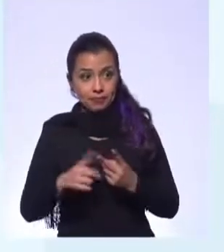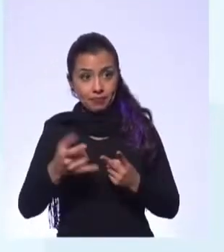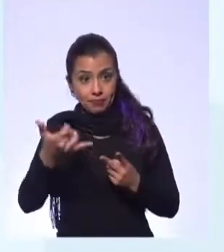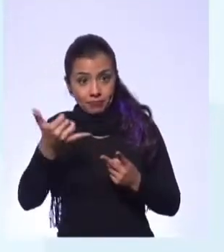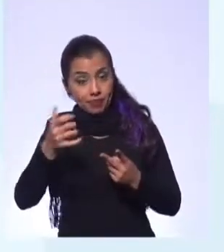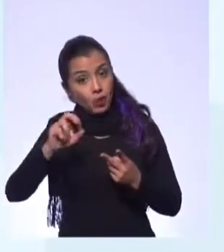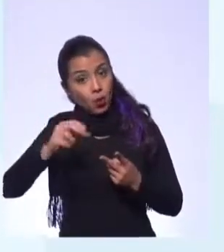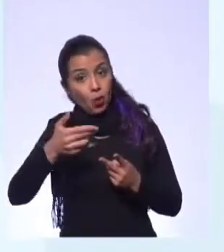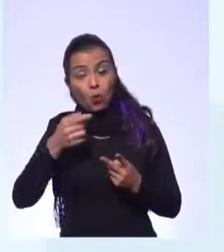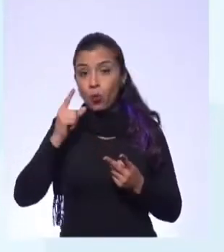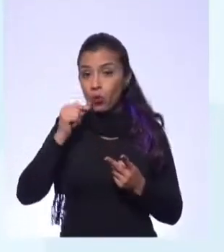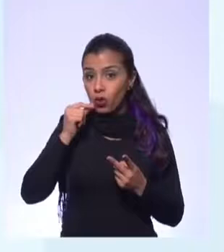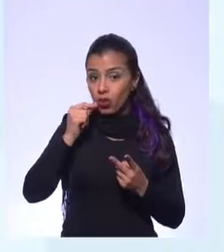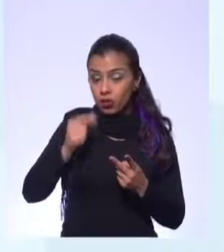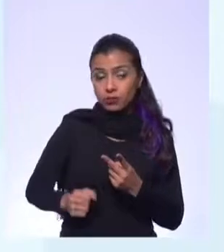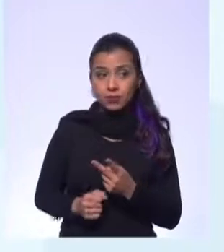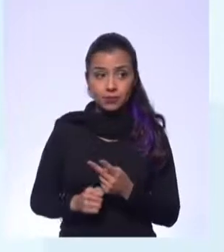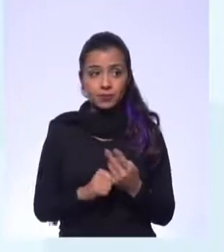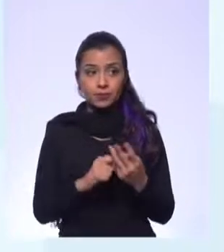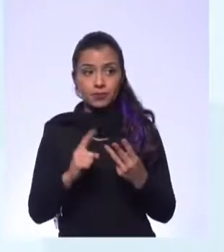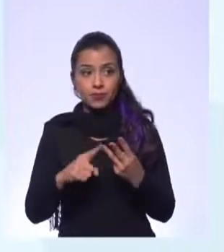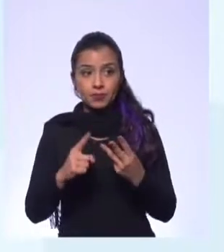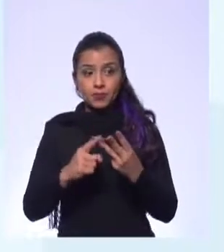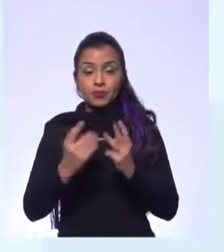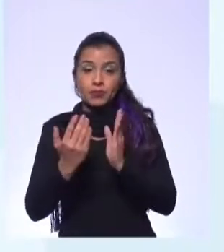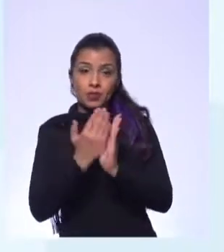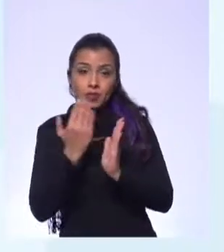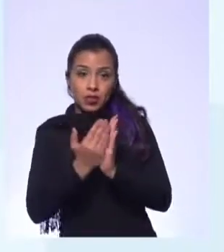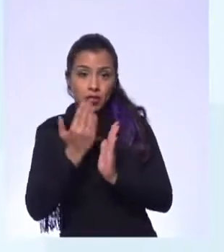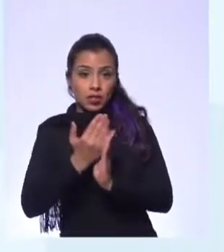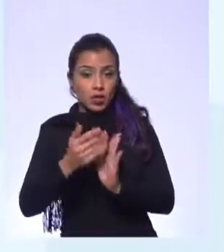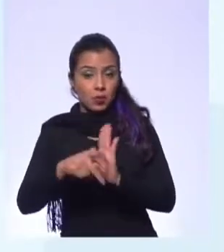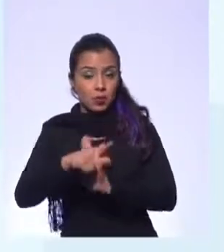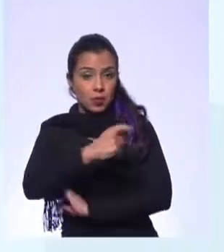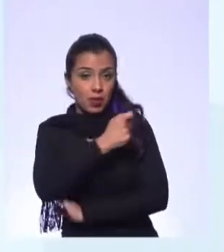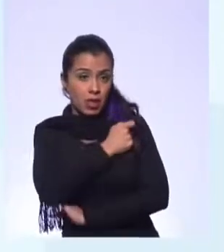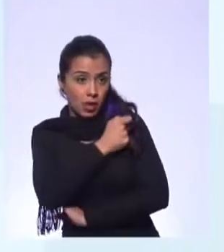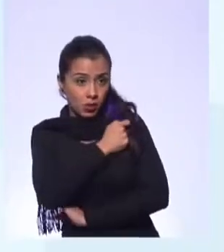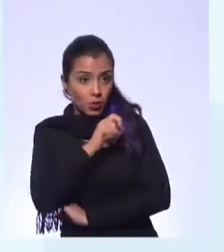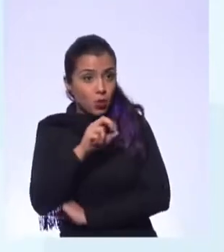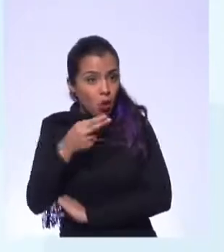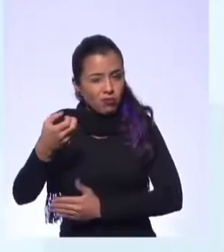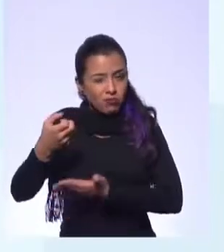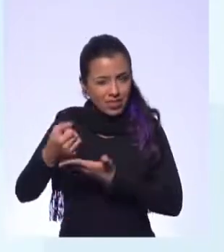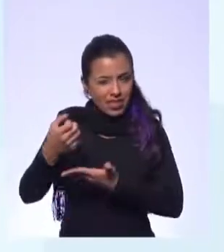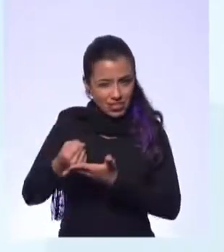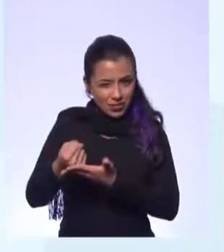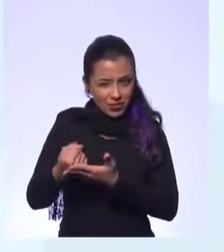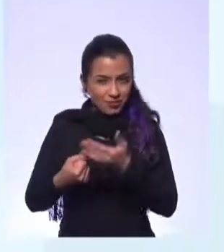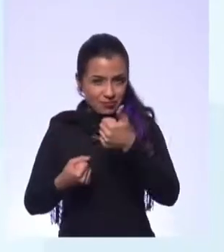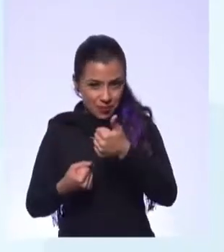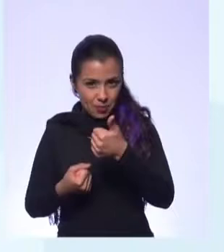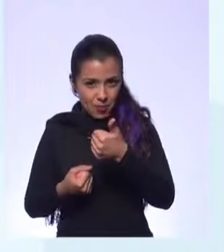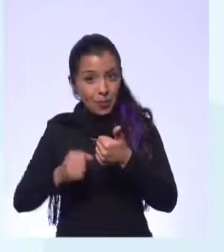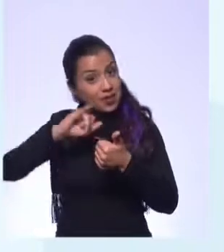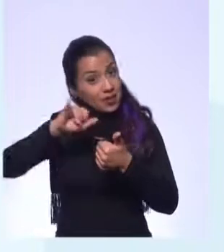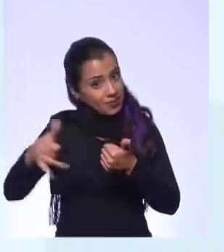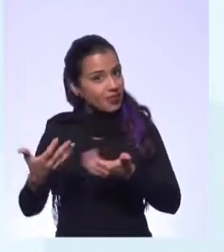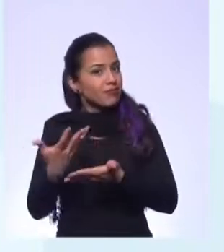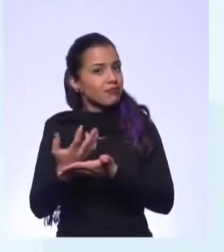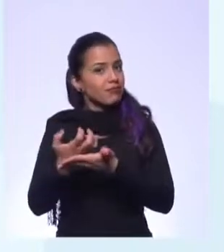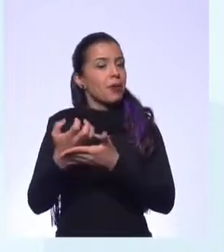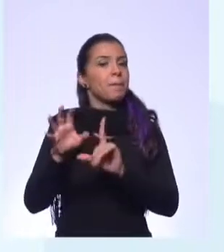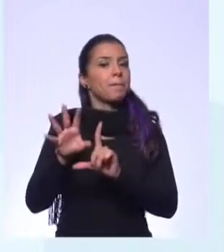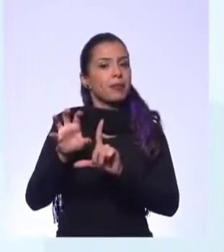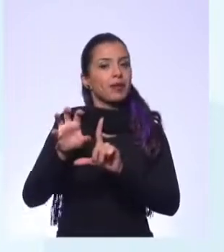a pencil. Uma caneta ou um lápis. O caderno do aluno vocês ainda não têm, tá certo? Mas dá um print na tela aí, depois